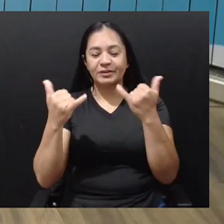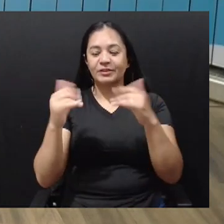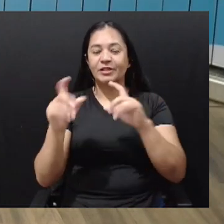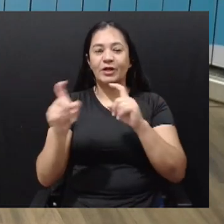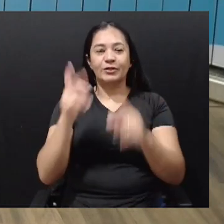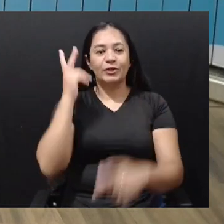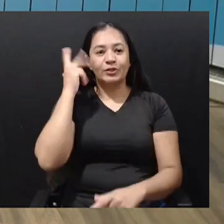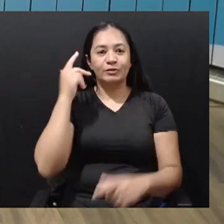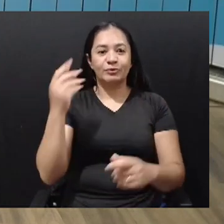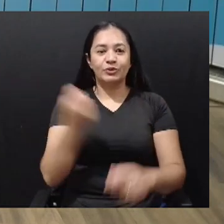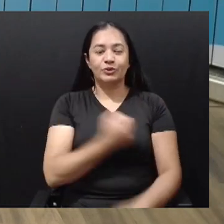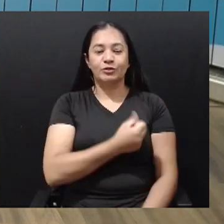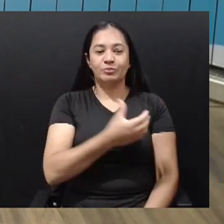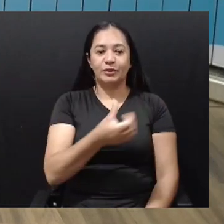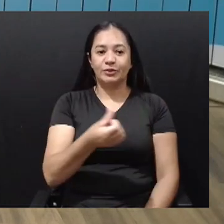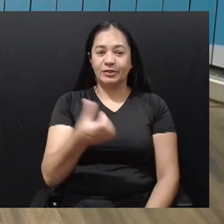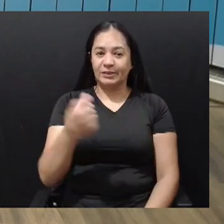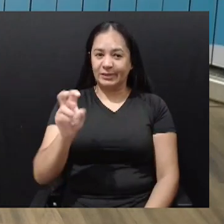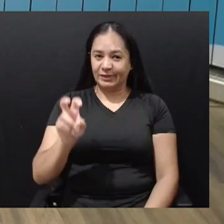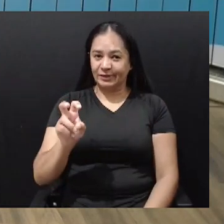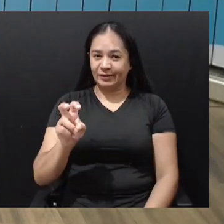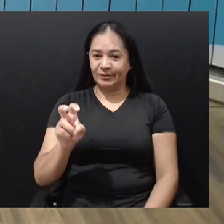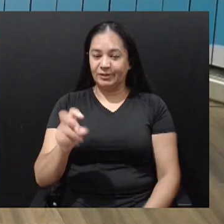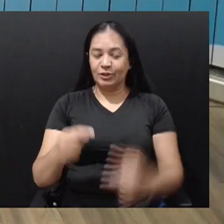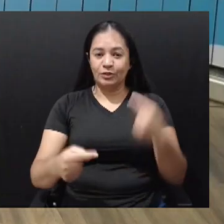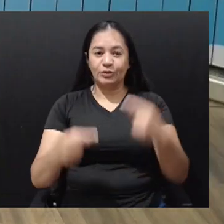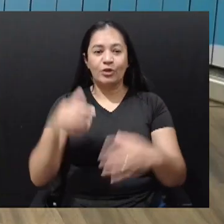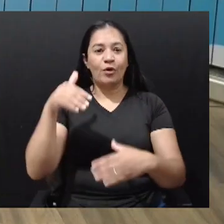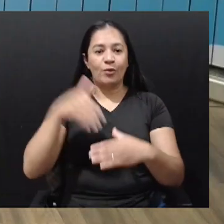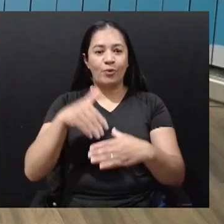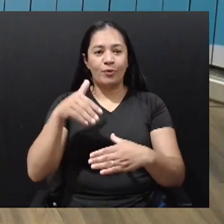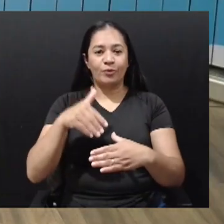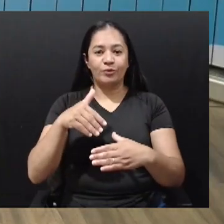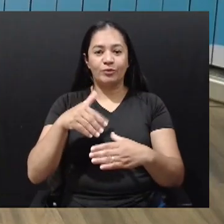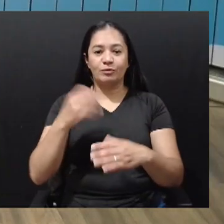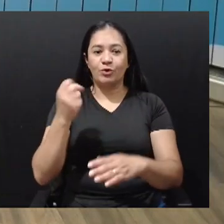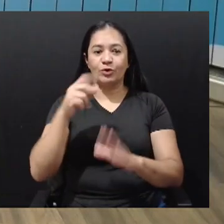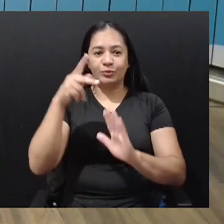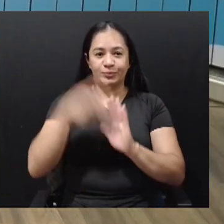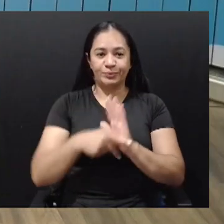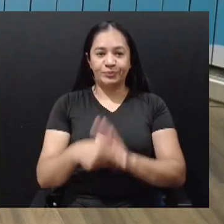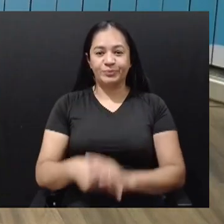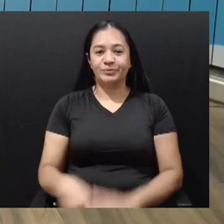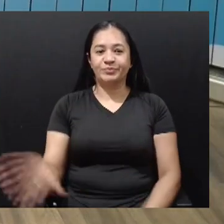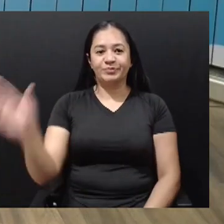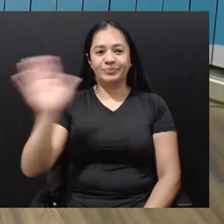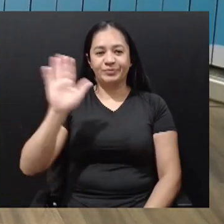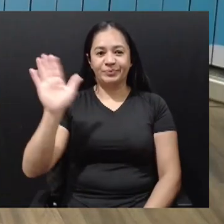65, que discutiu e votou os 8 projetos. Até lá. Tchau, tchau.